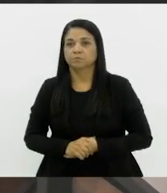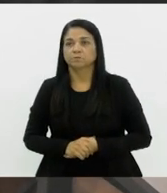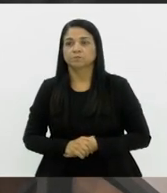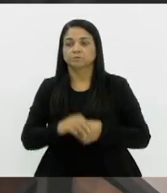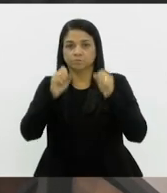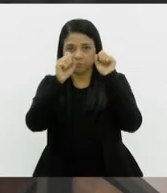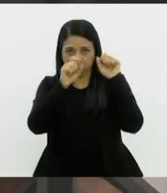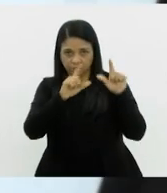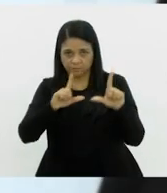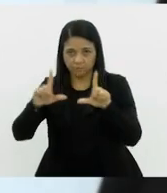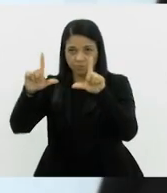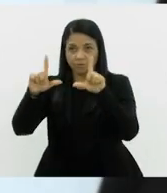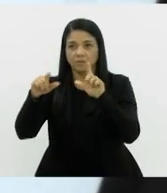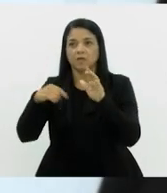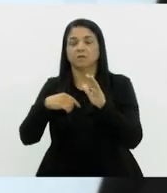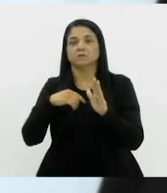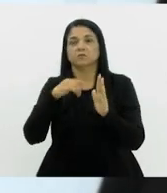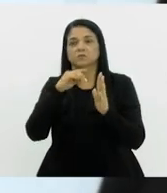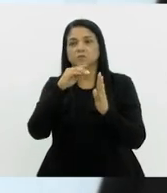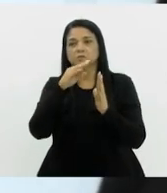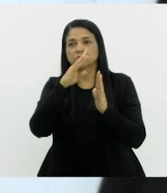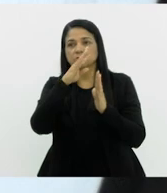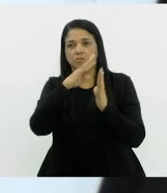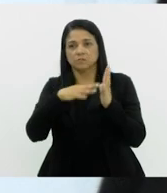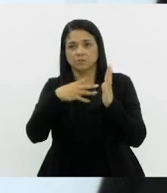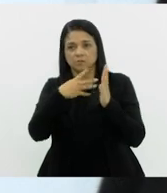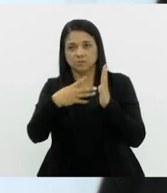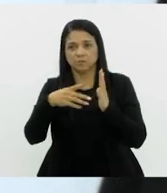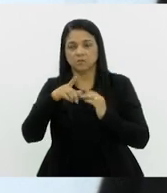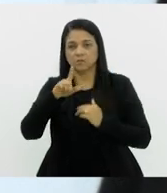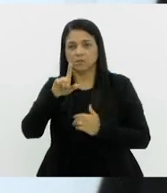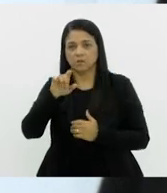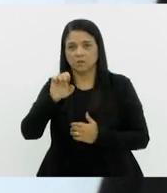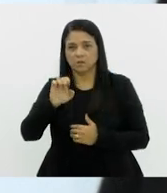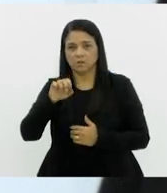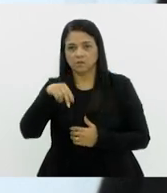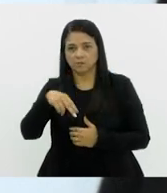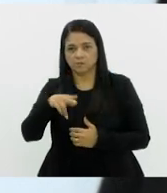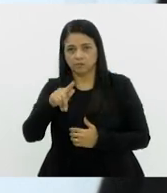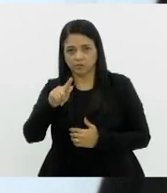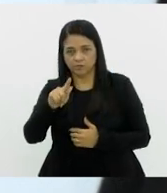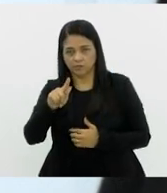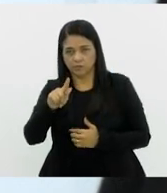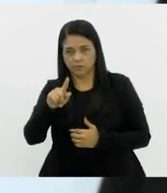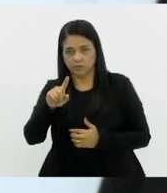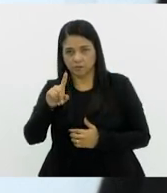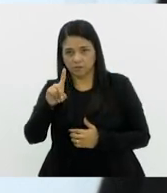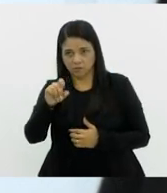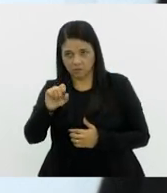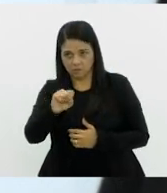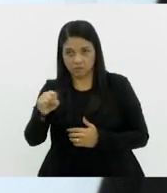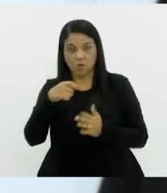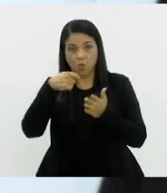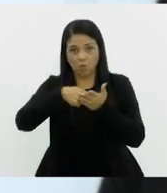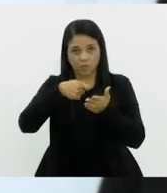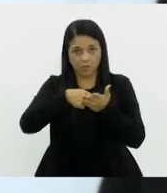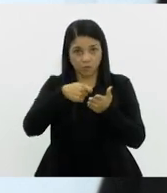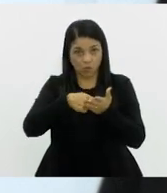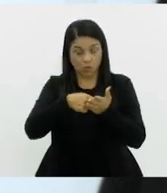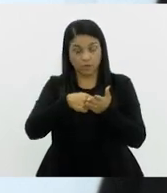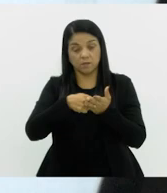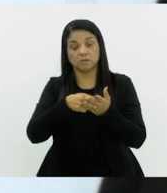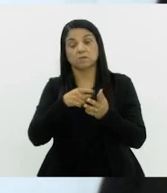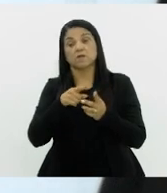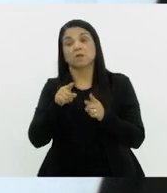são, como eu disse, as legendas. Trazem ali... Pode voltar. A legenda que traz quais são as rotas obrigatórias e aquelas que são